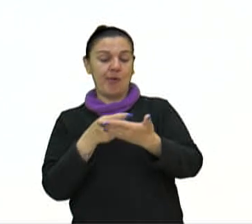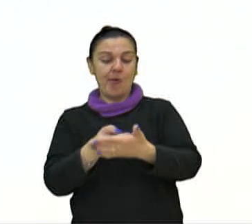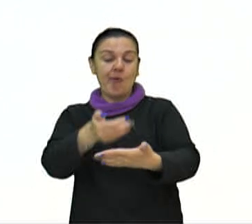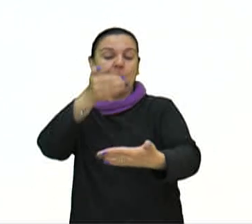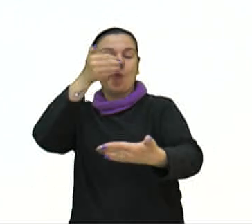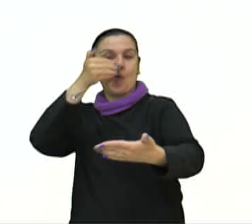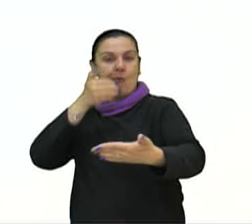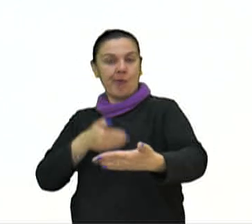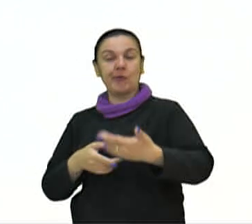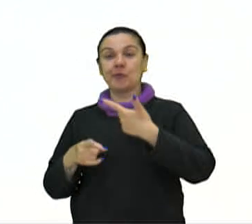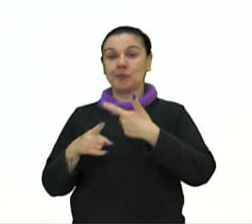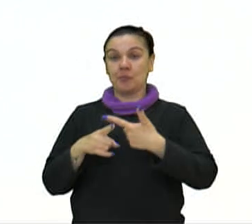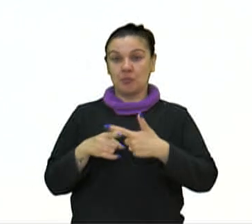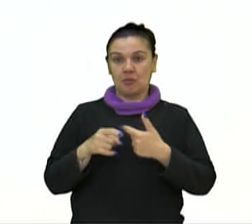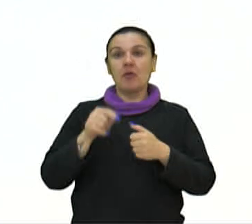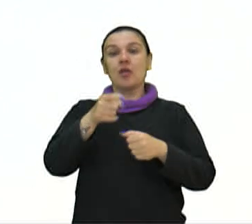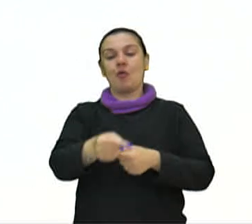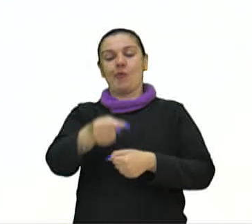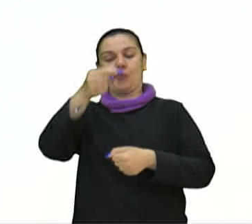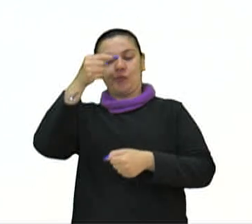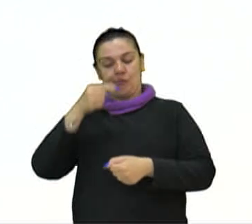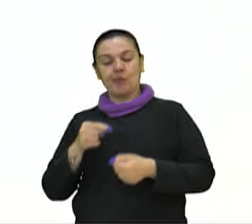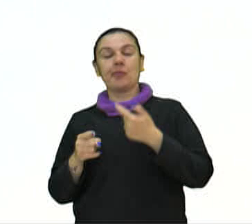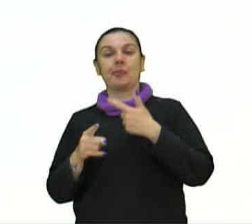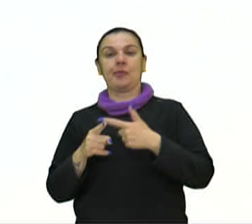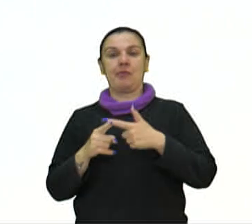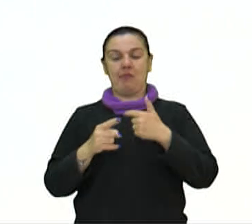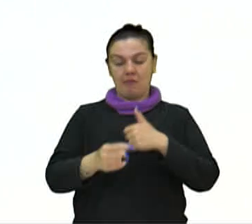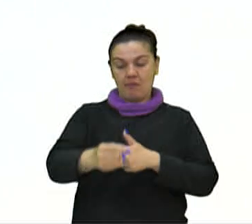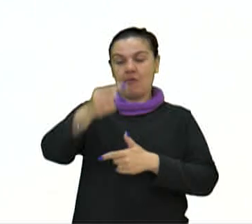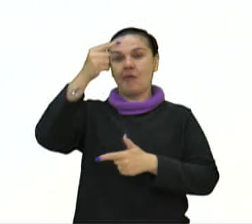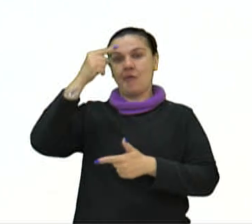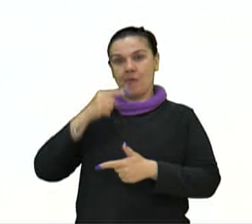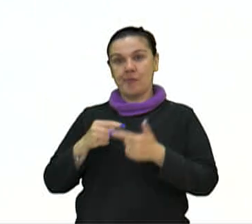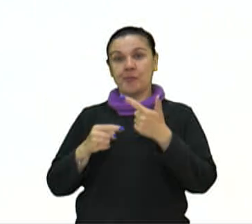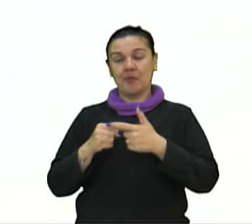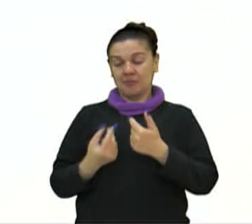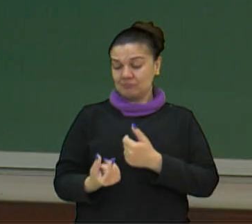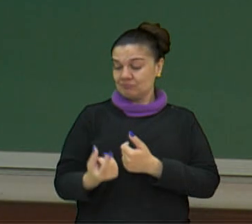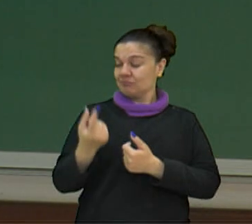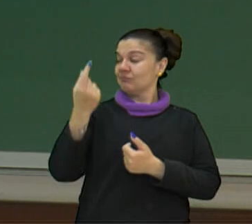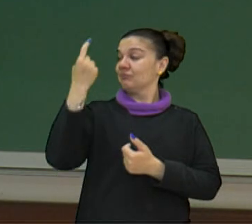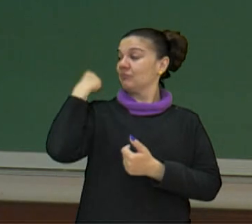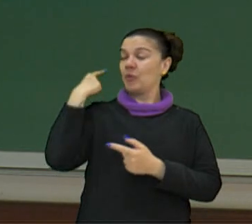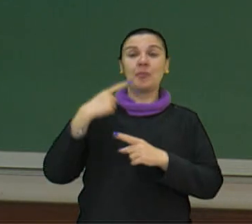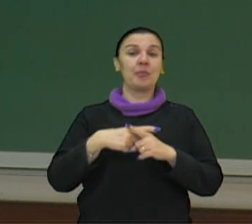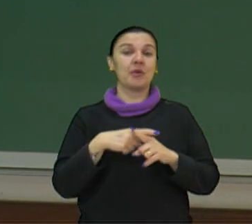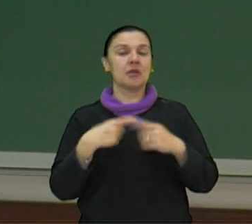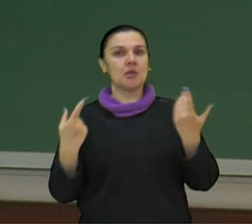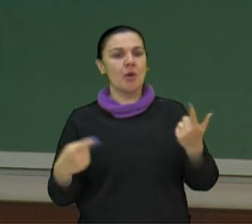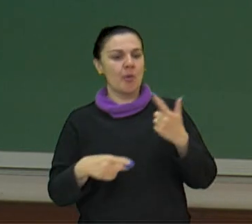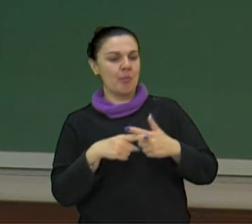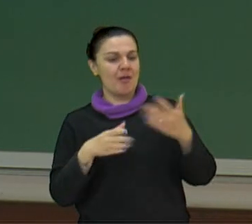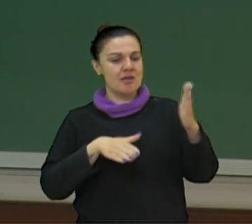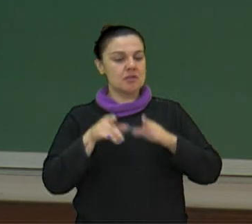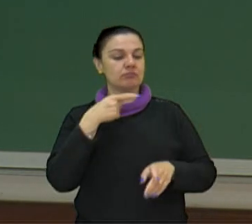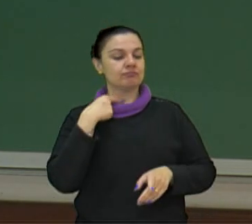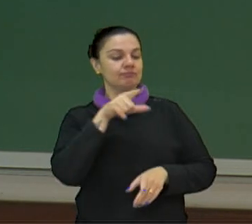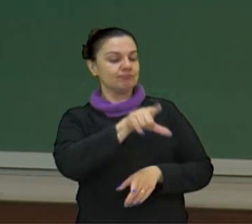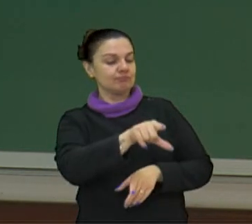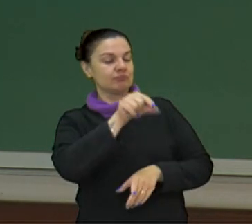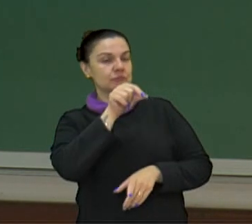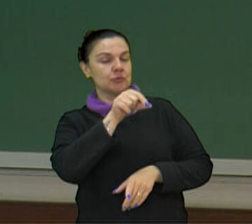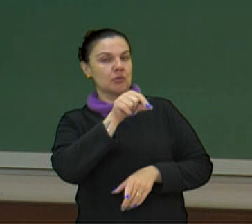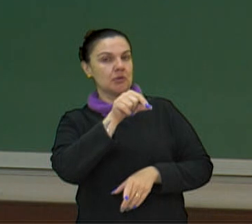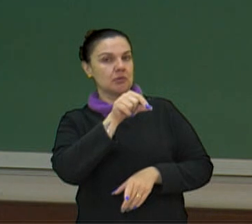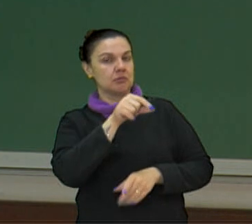Esta, a seu turno, por outra, e assim por diante ao infinito. Então, por que nós tomamos determinadas decisões? Bom,